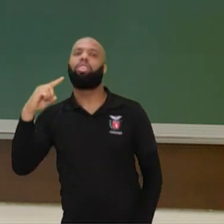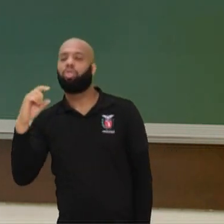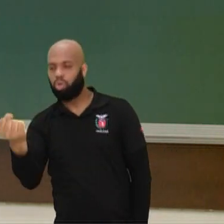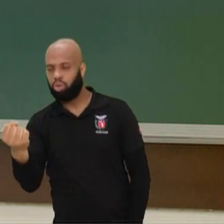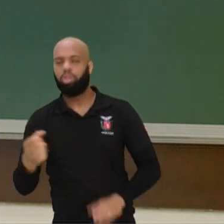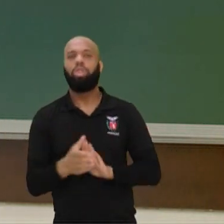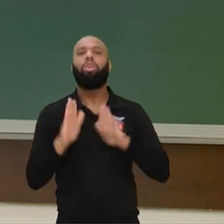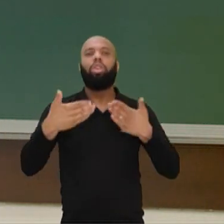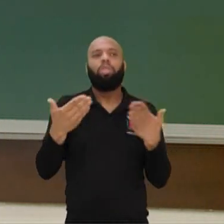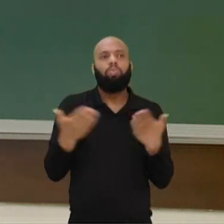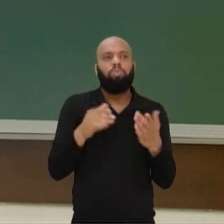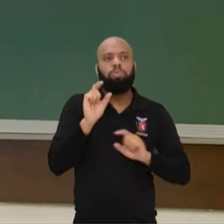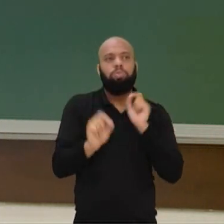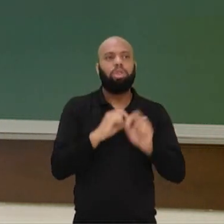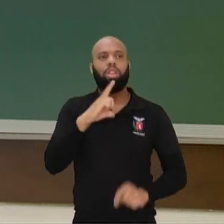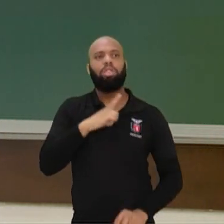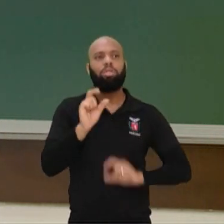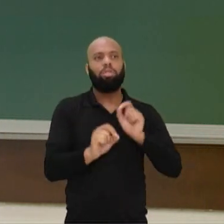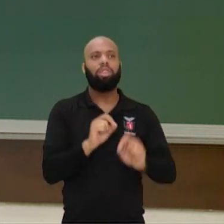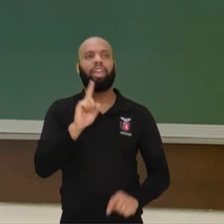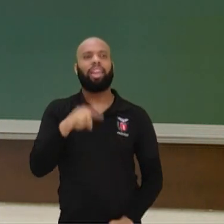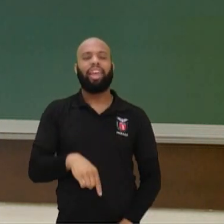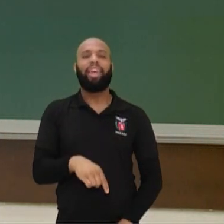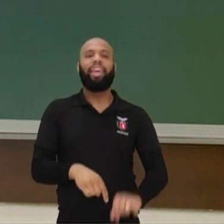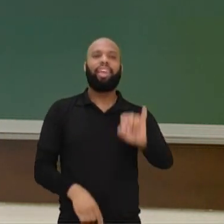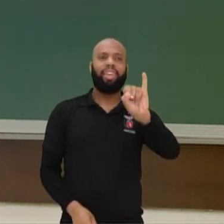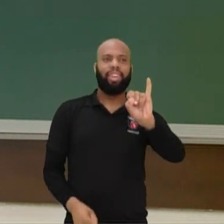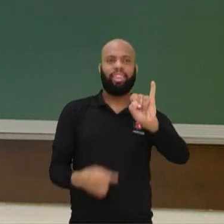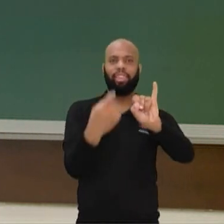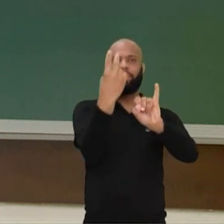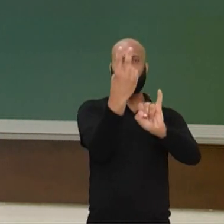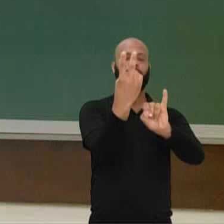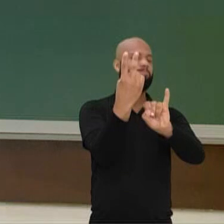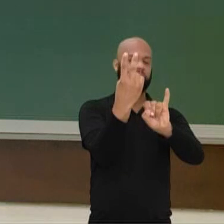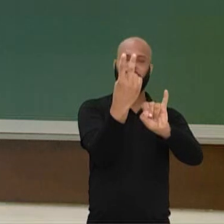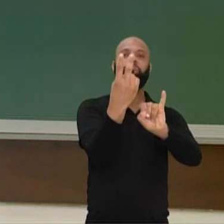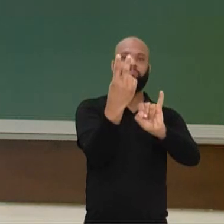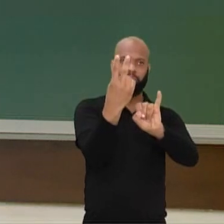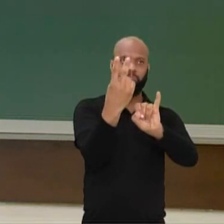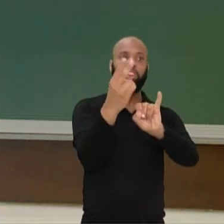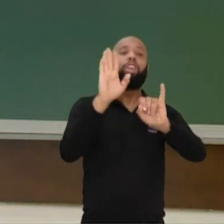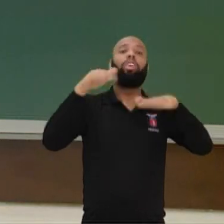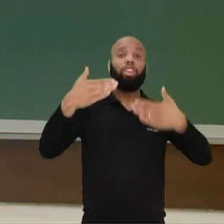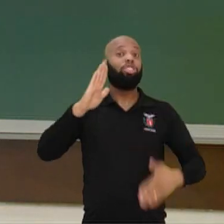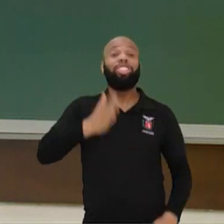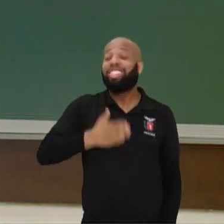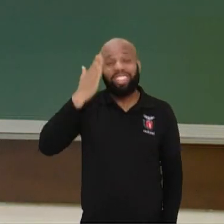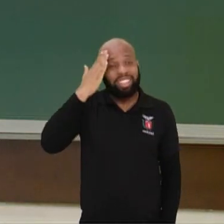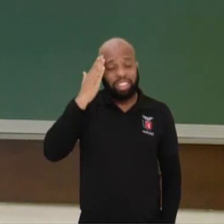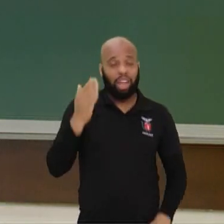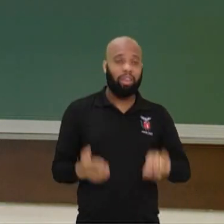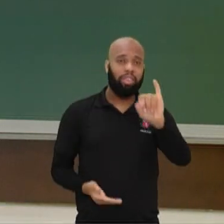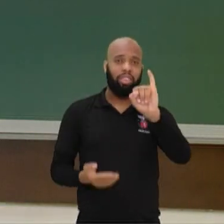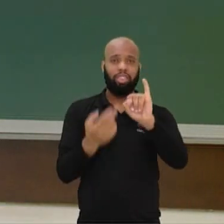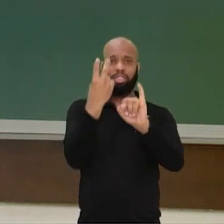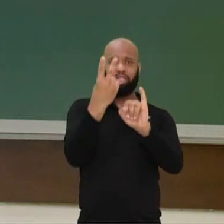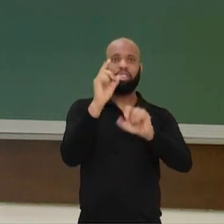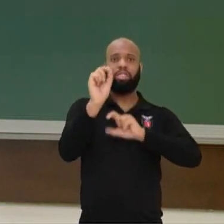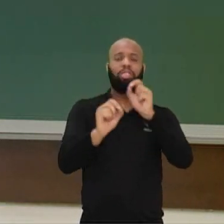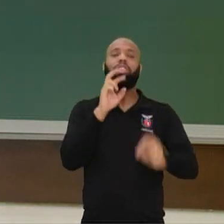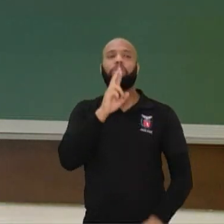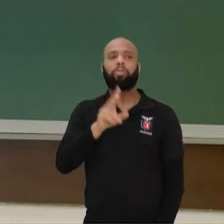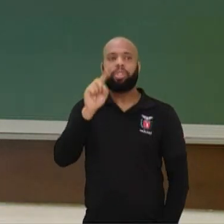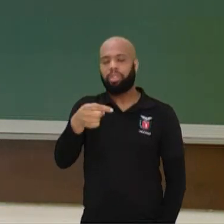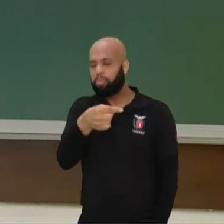18. Então, vai ser i elevado ao quadrado. I elevado ao quadrado é menos